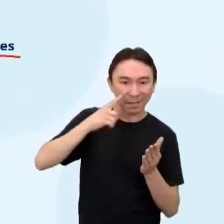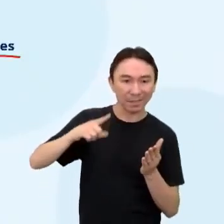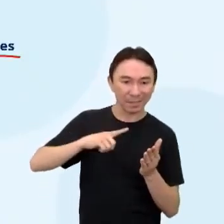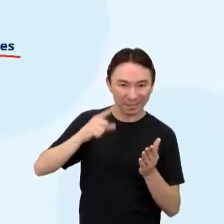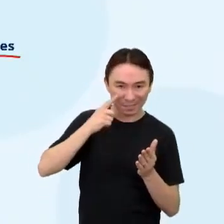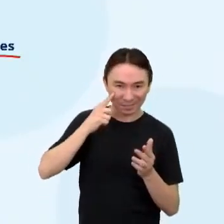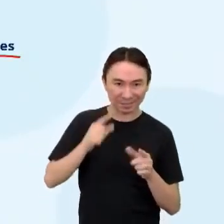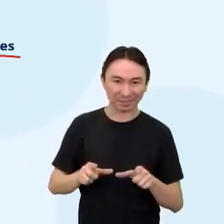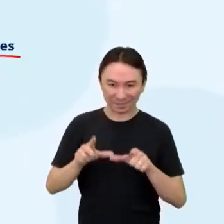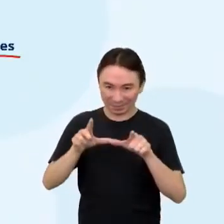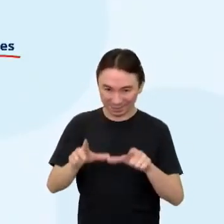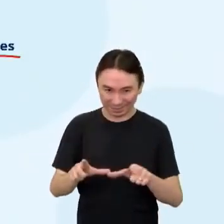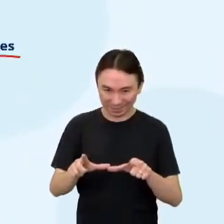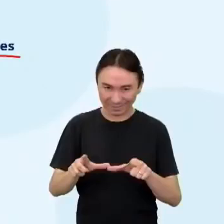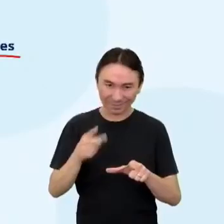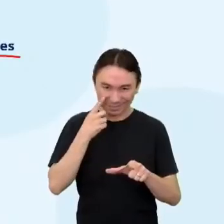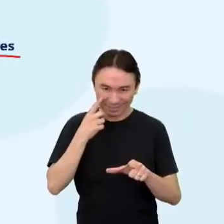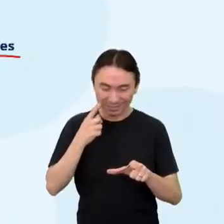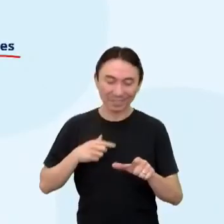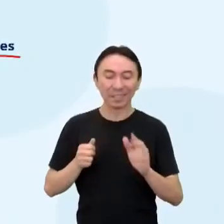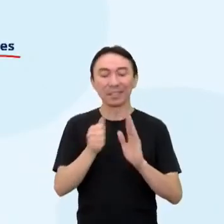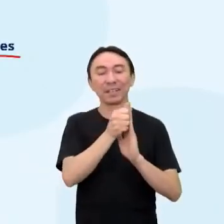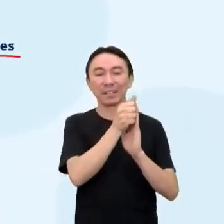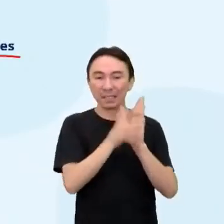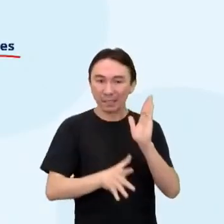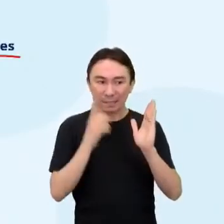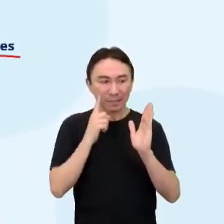Perceba que é uma atividade que a gente tem que ir fracionando, né?